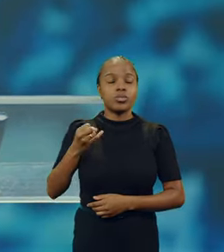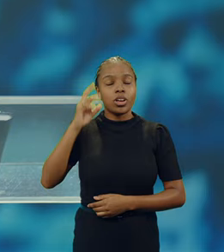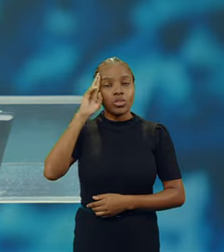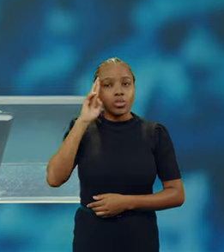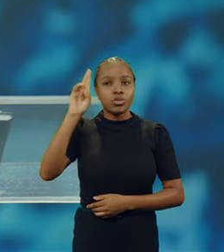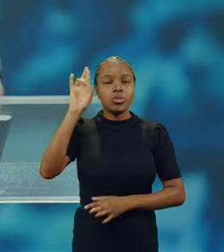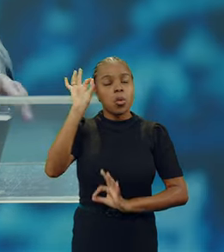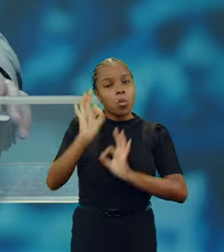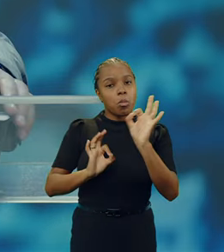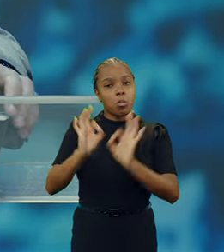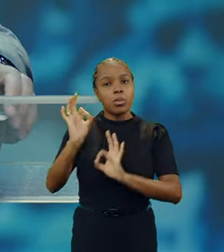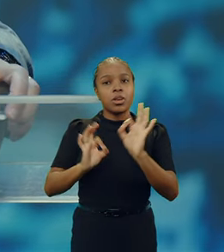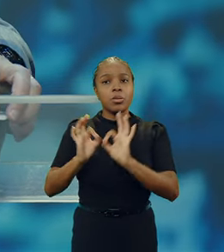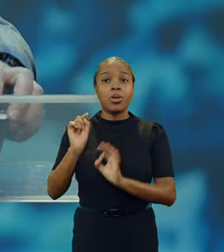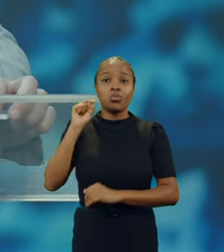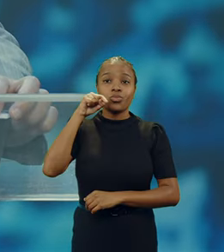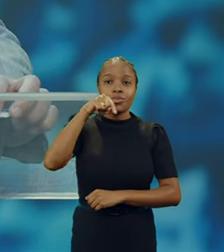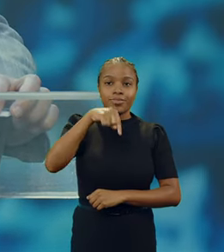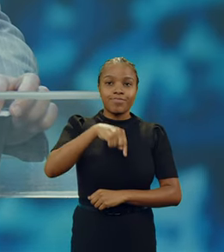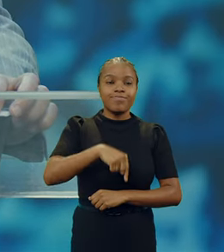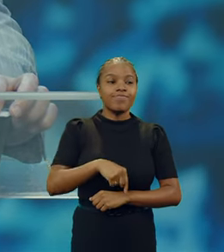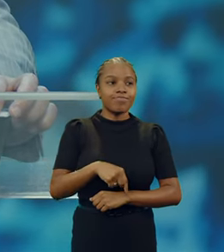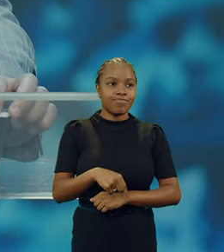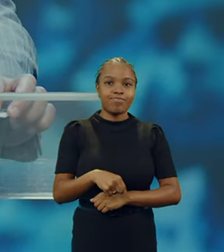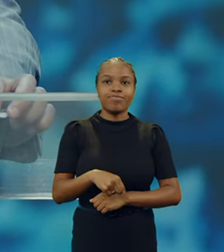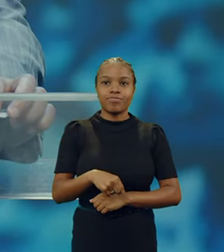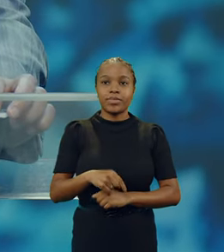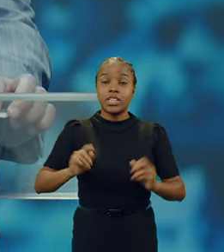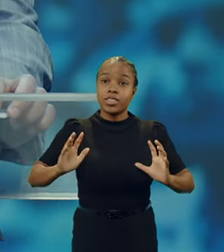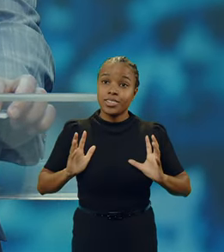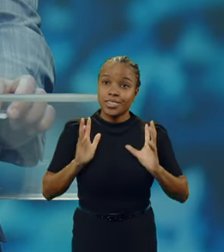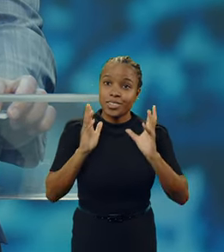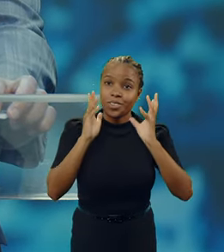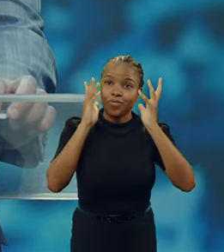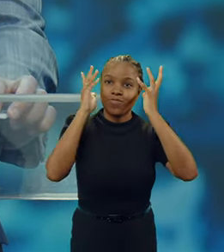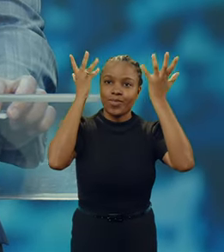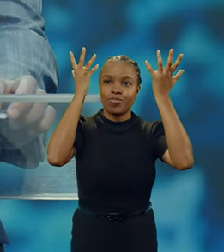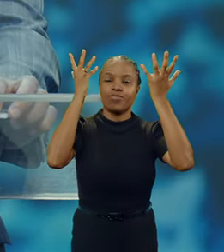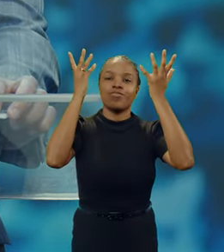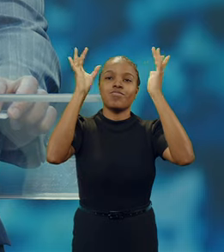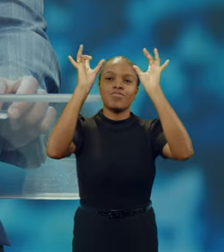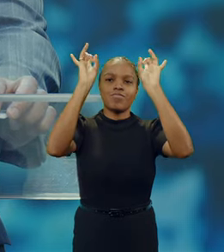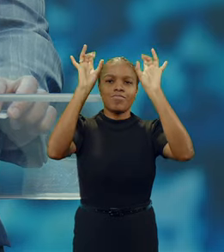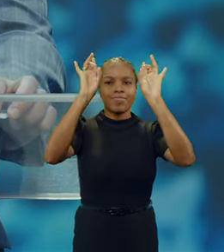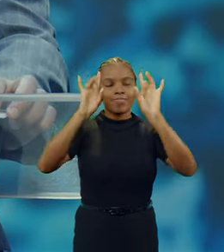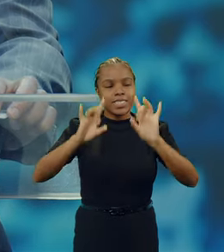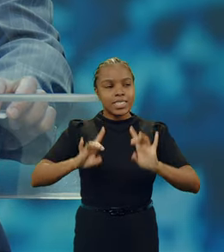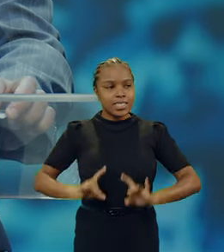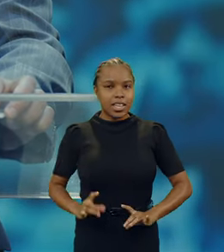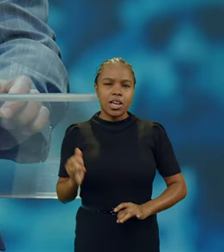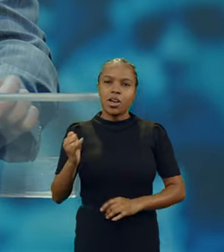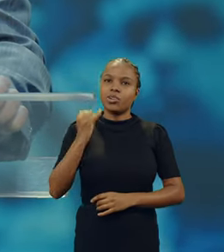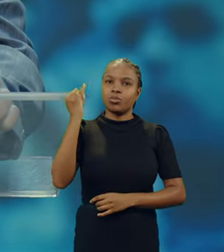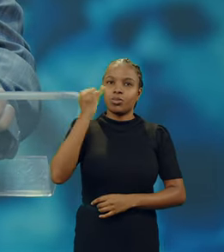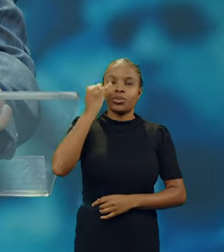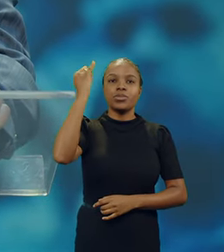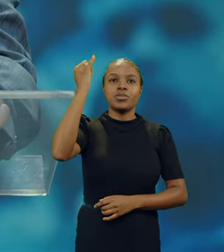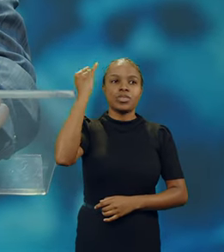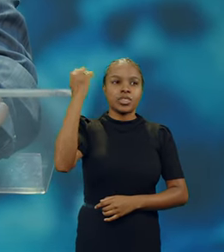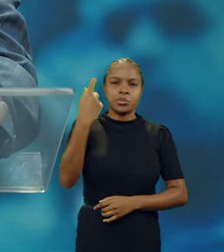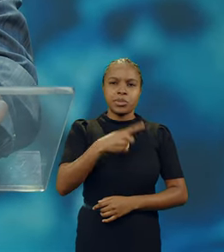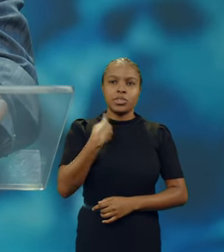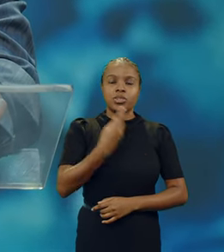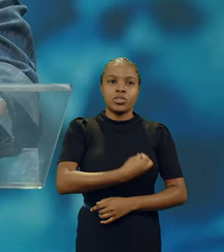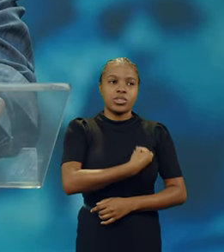me concede de estar aqui neste evento tão especial, tão importante para as